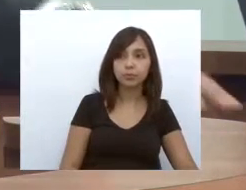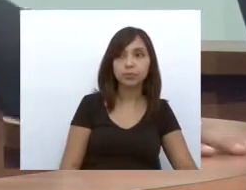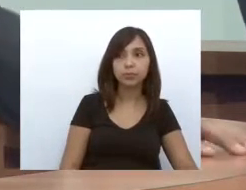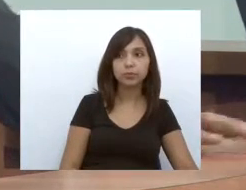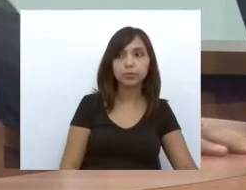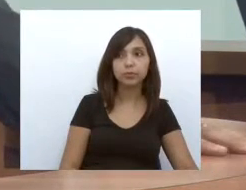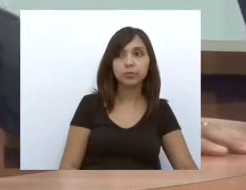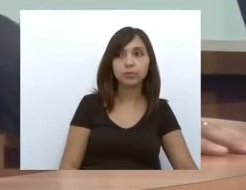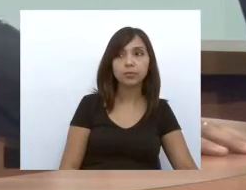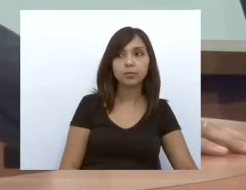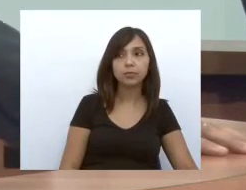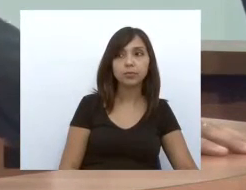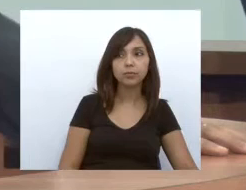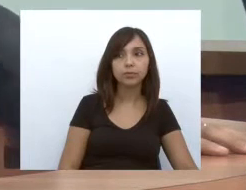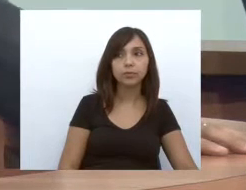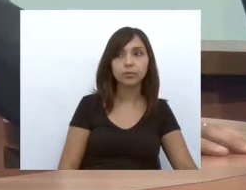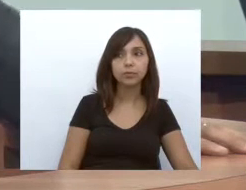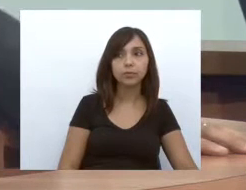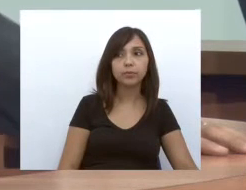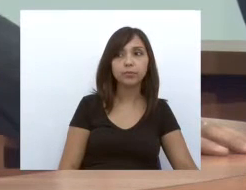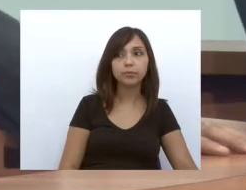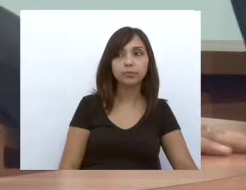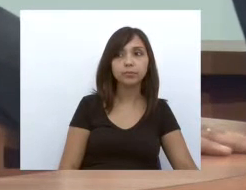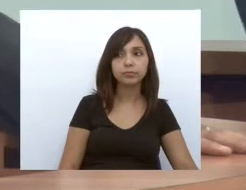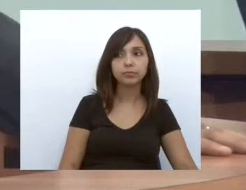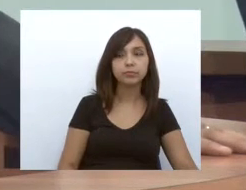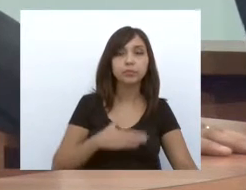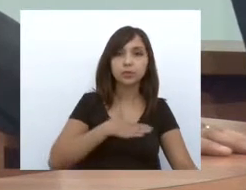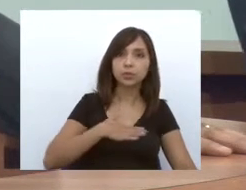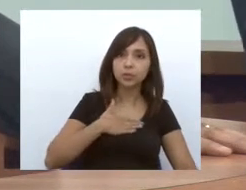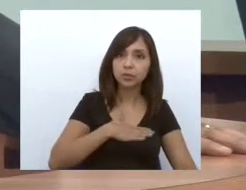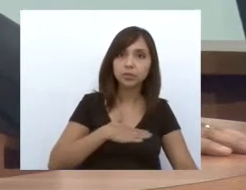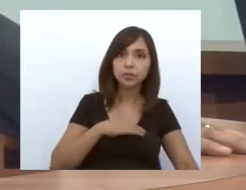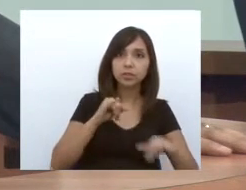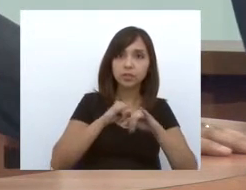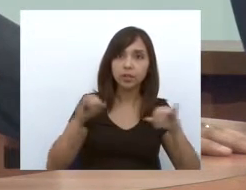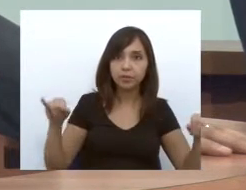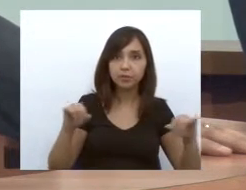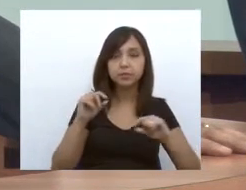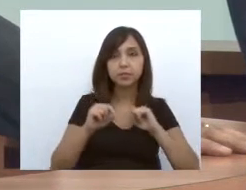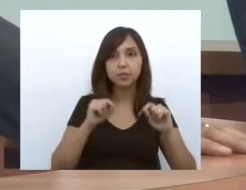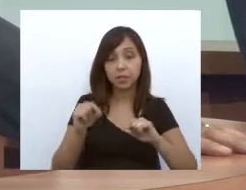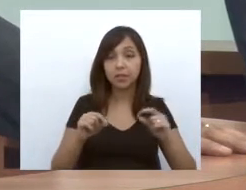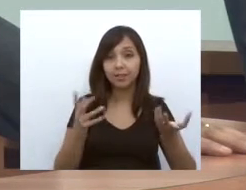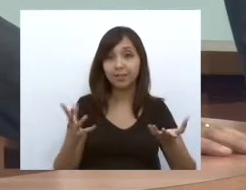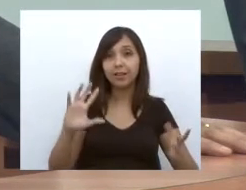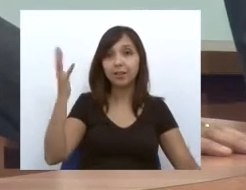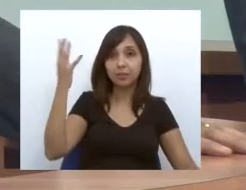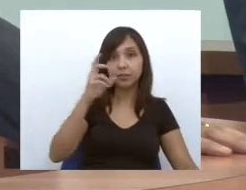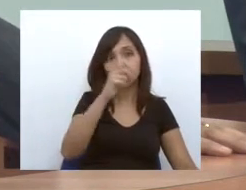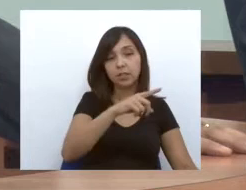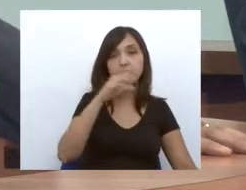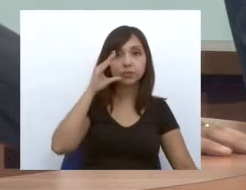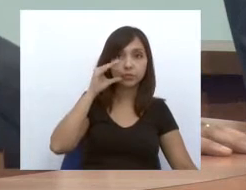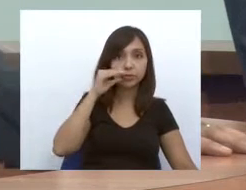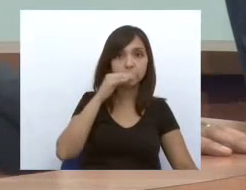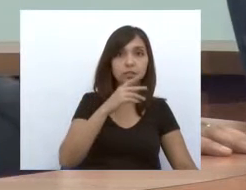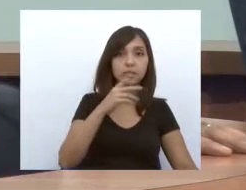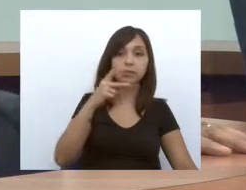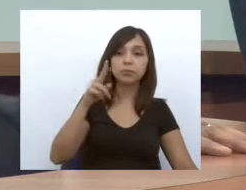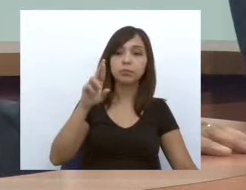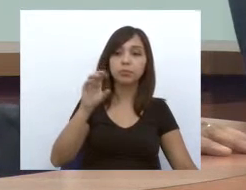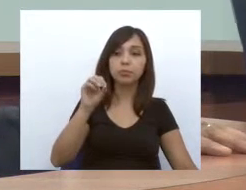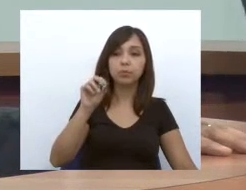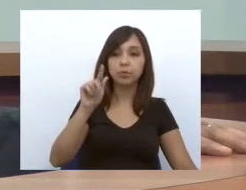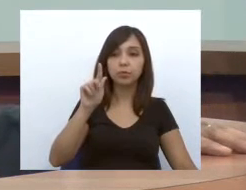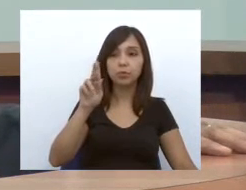meu tempo. Aí não terminou. Então, eu gostaria de dizer que essa situação desses servidores da Proguaru que trabalham